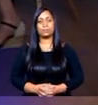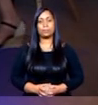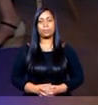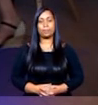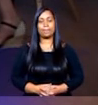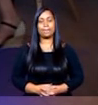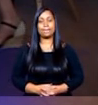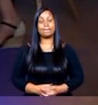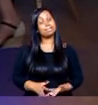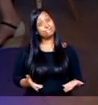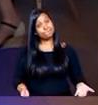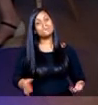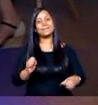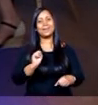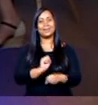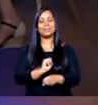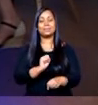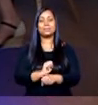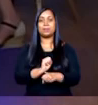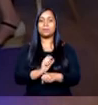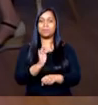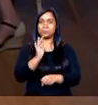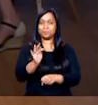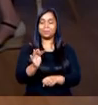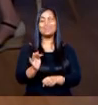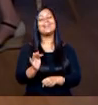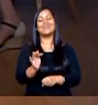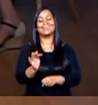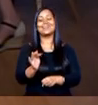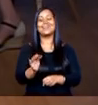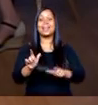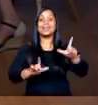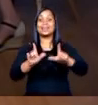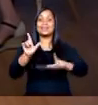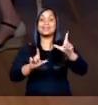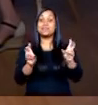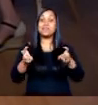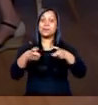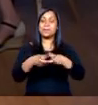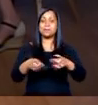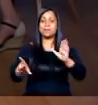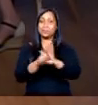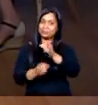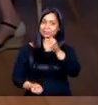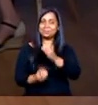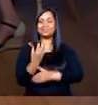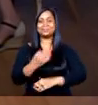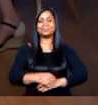www.riopreto.sp.leg.br. A gente fica por aqui e até a próxima. TV Câmara, o canal do Legislativo. Música.